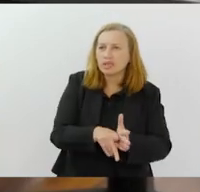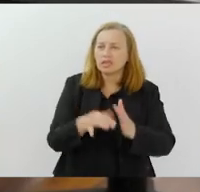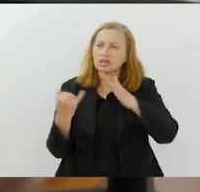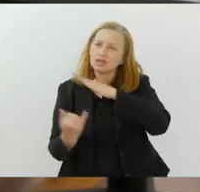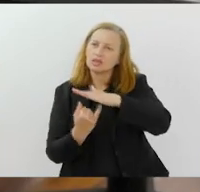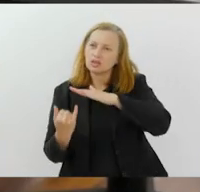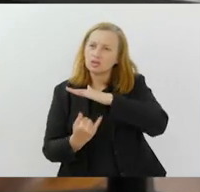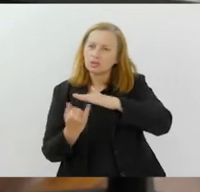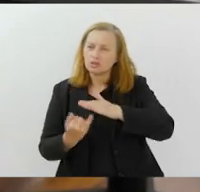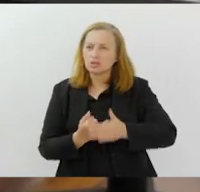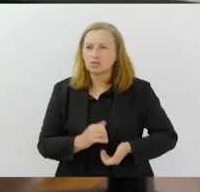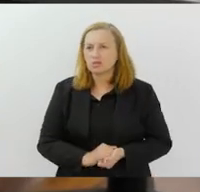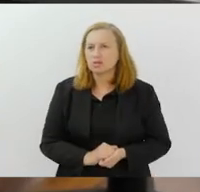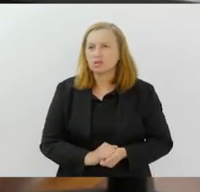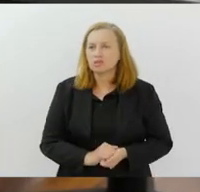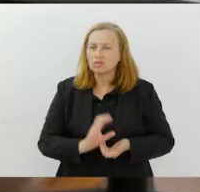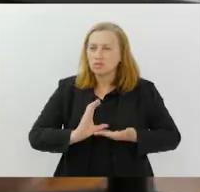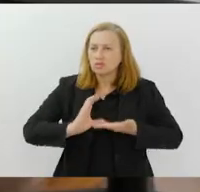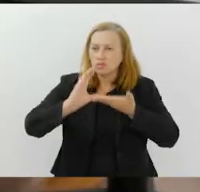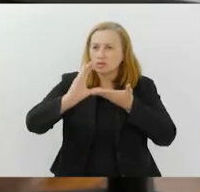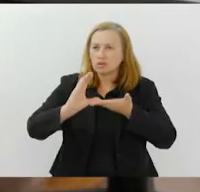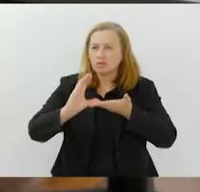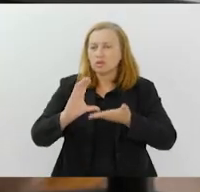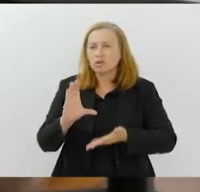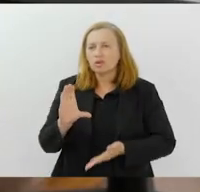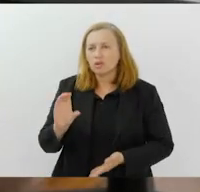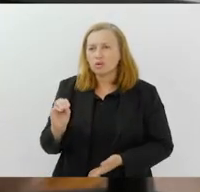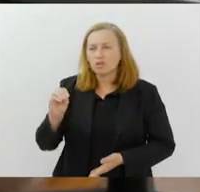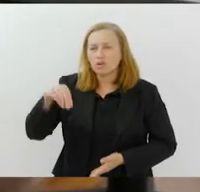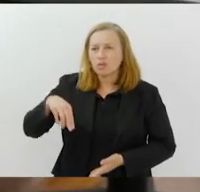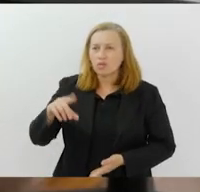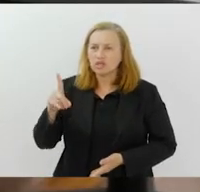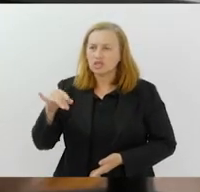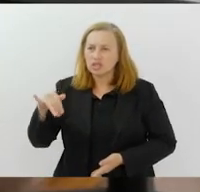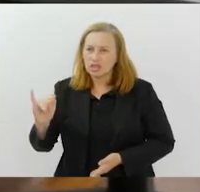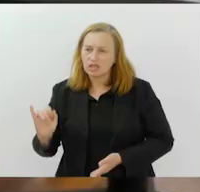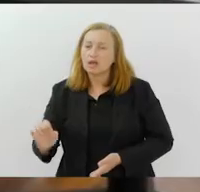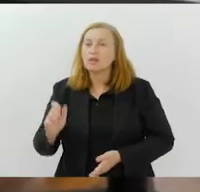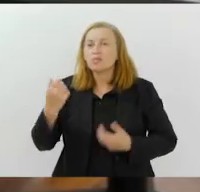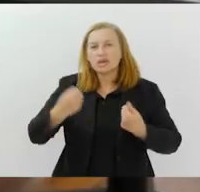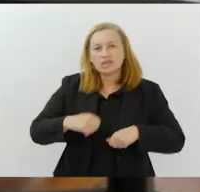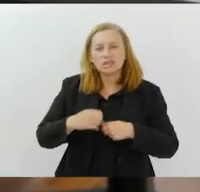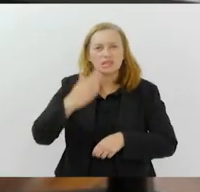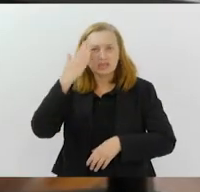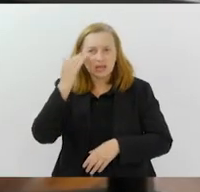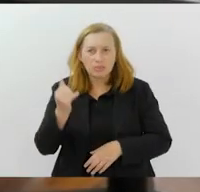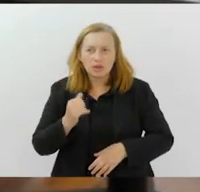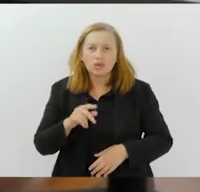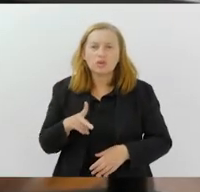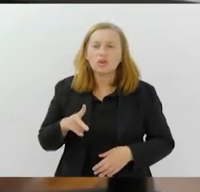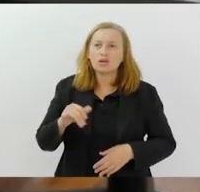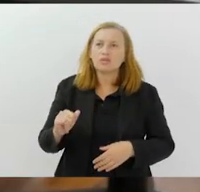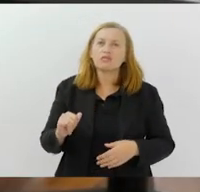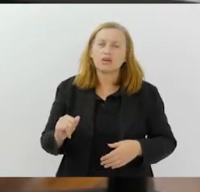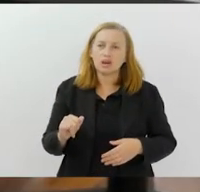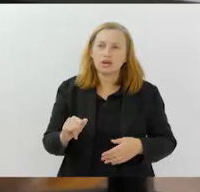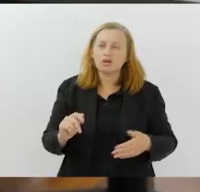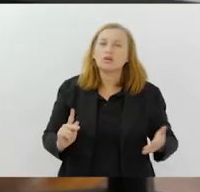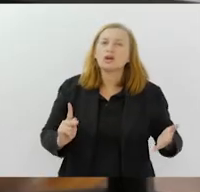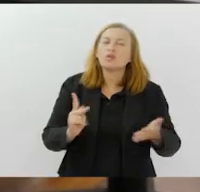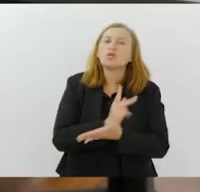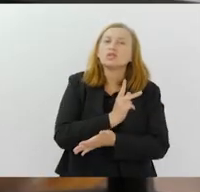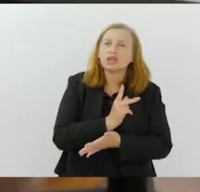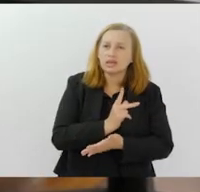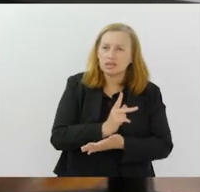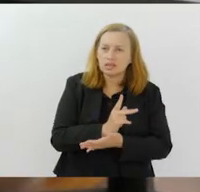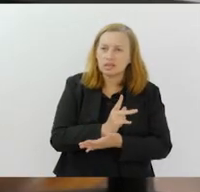instituições conselheira do condini Eles precisam saber o que vai pelos bastidores O que acontece